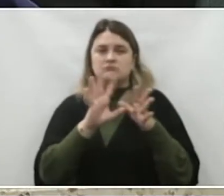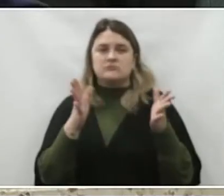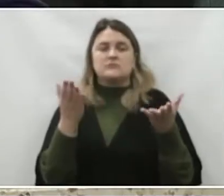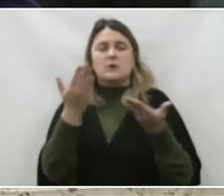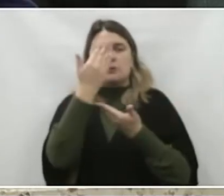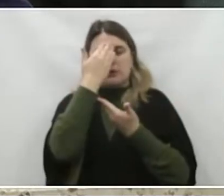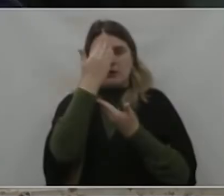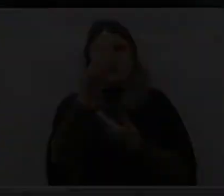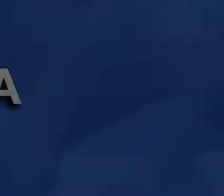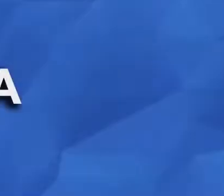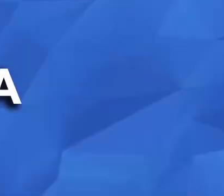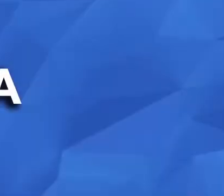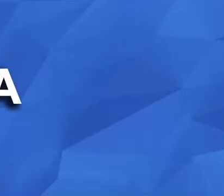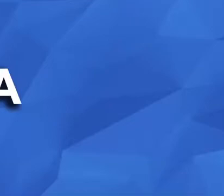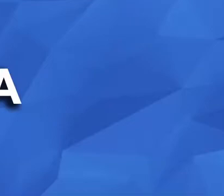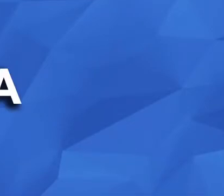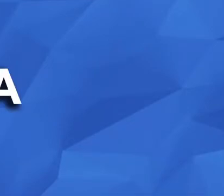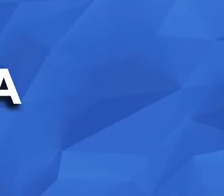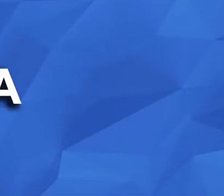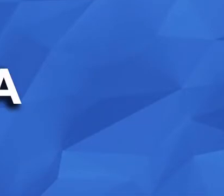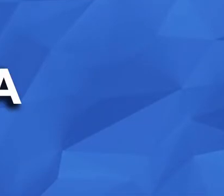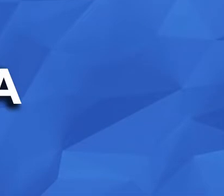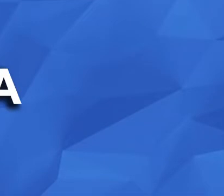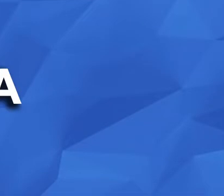Muito obrigado boa noite